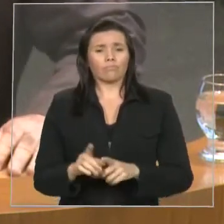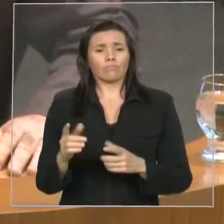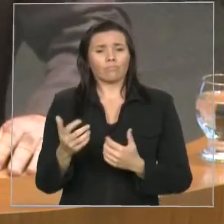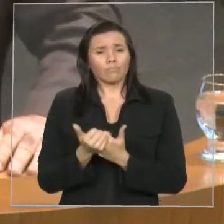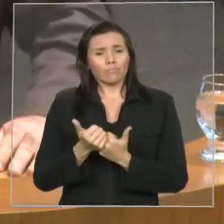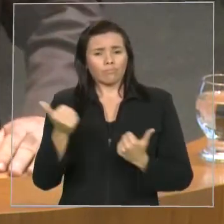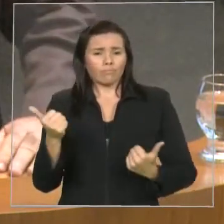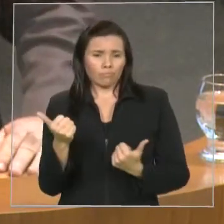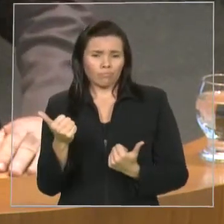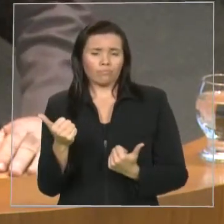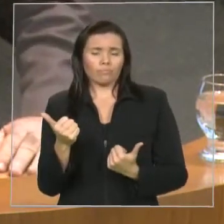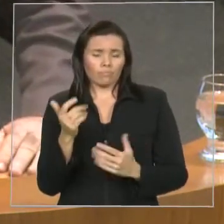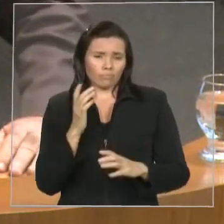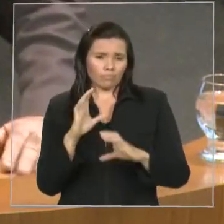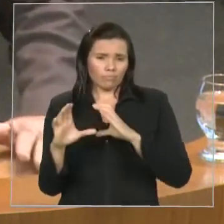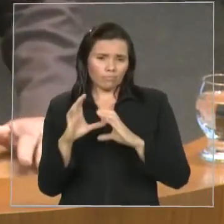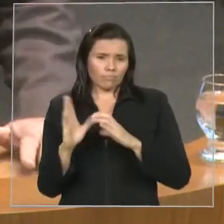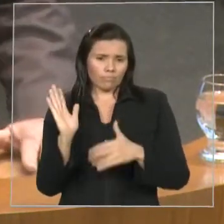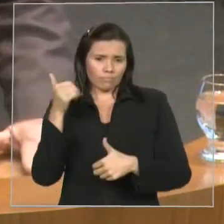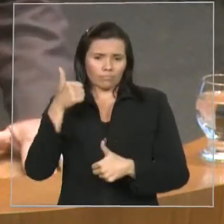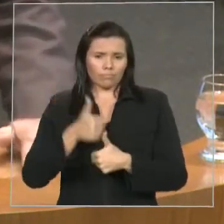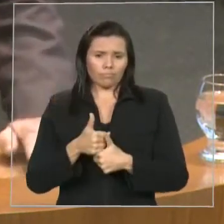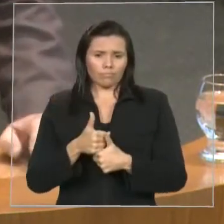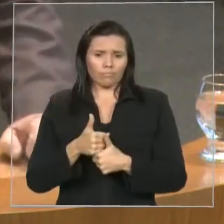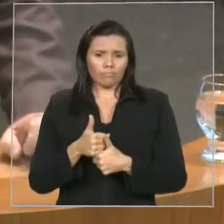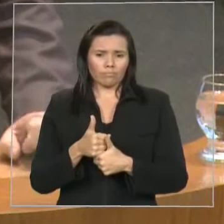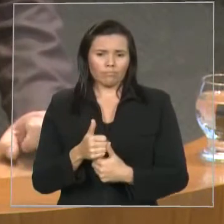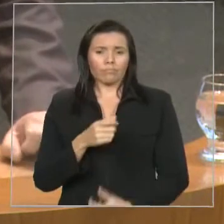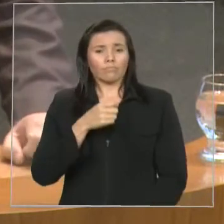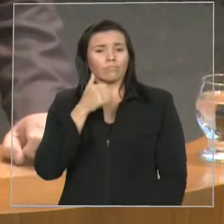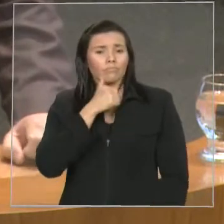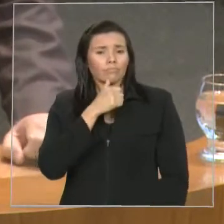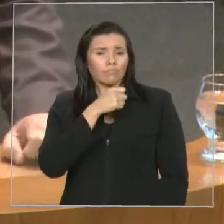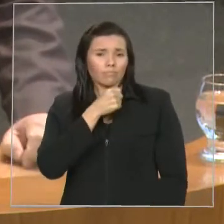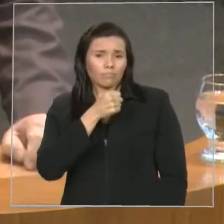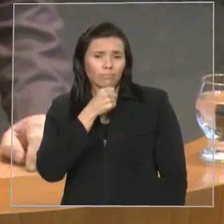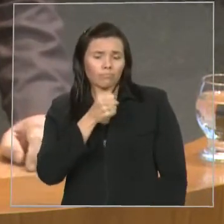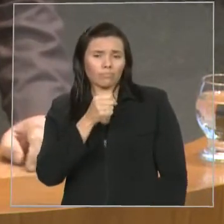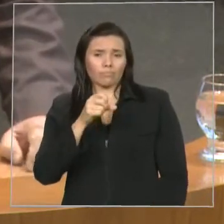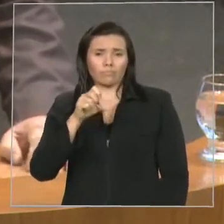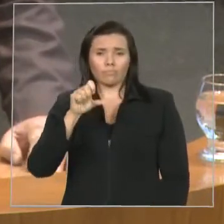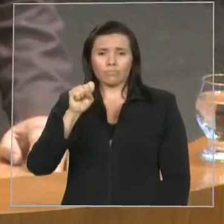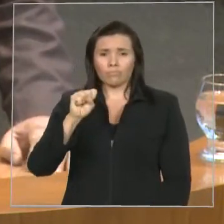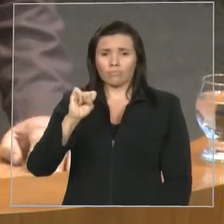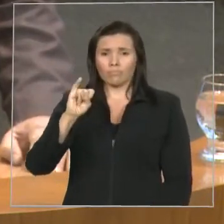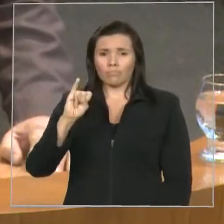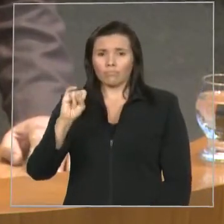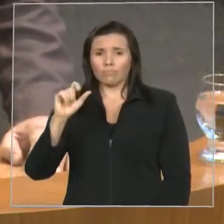de comunicação, que é a jornalista Silvia Tereza.